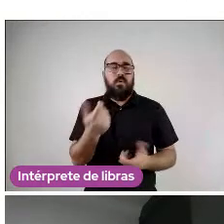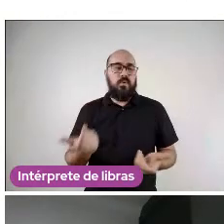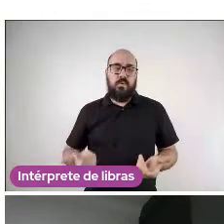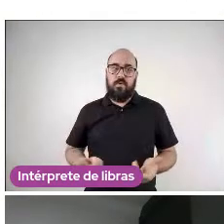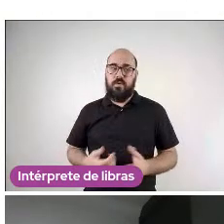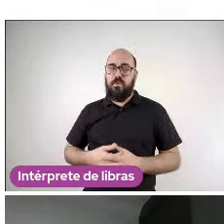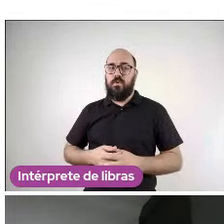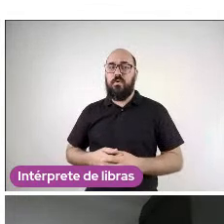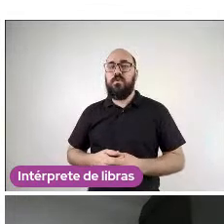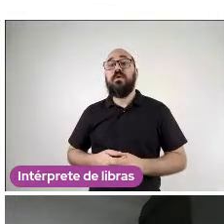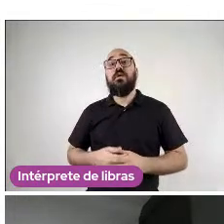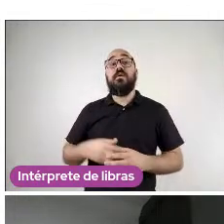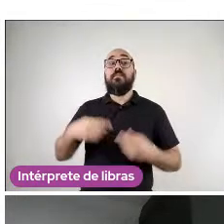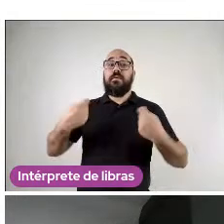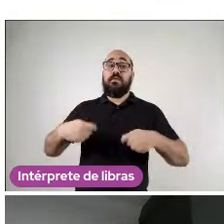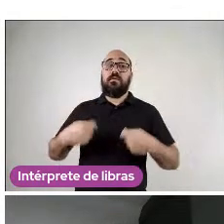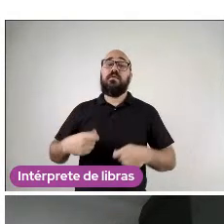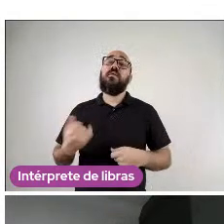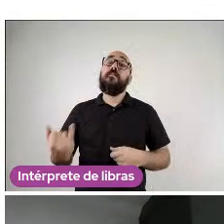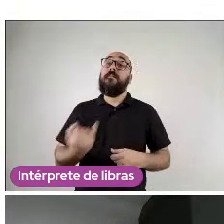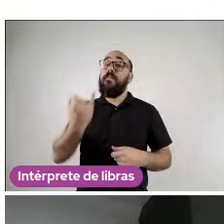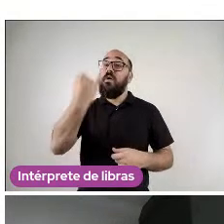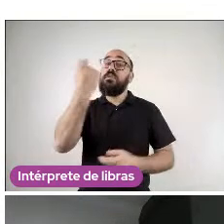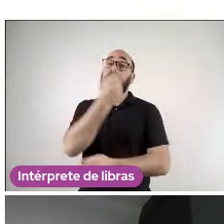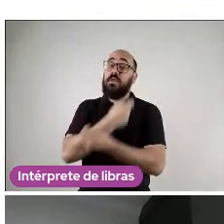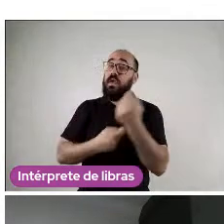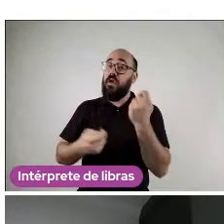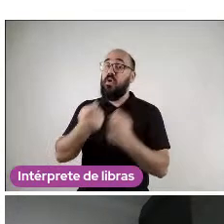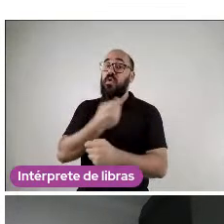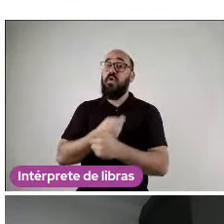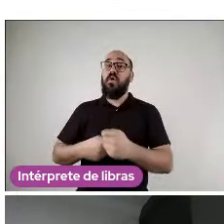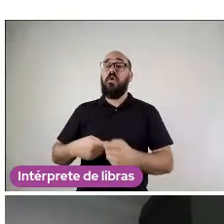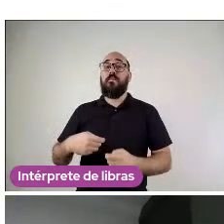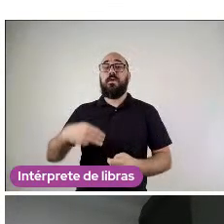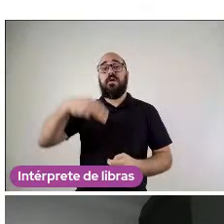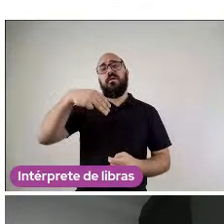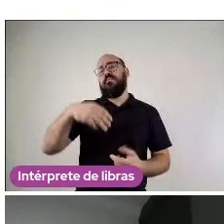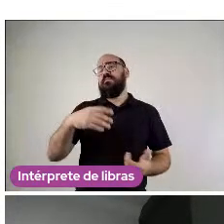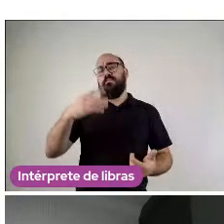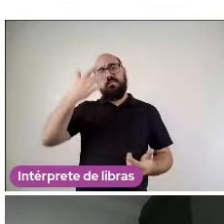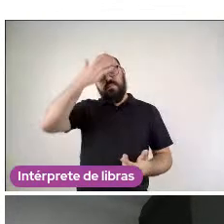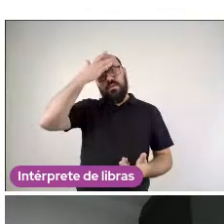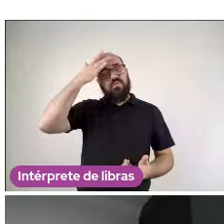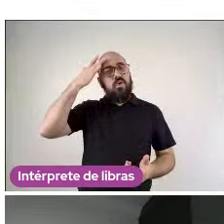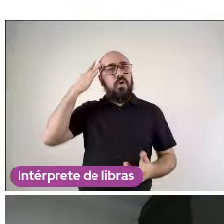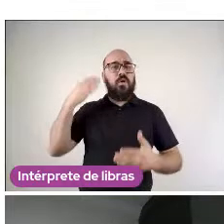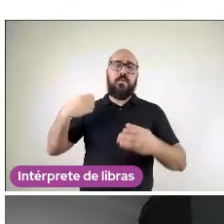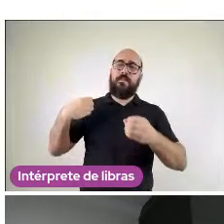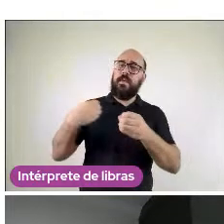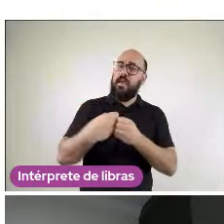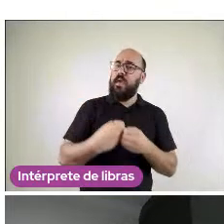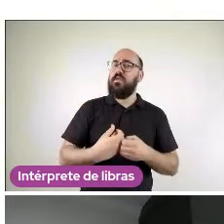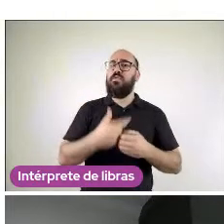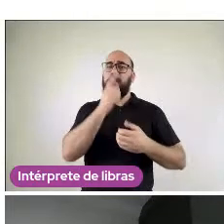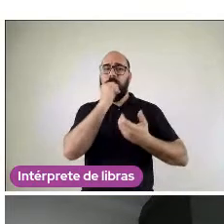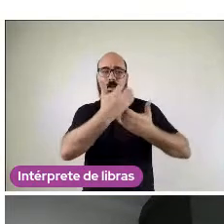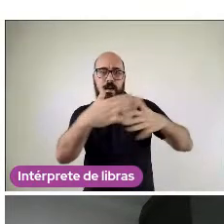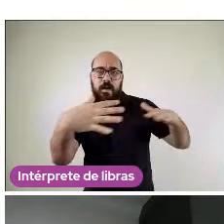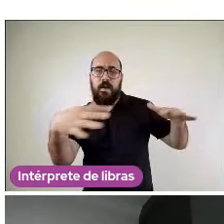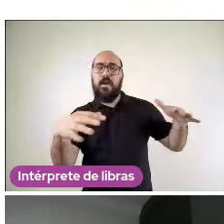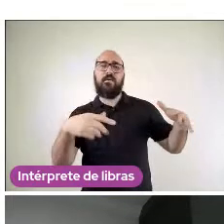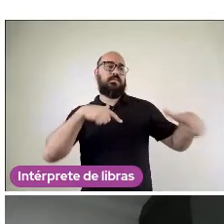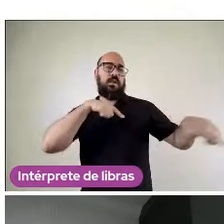uma importância econômica, né, de bilhões de pessoas que vivem, né, do oceano para